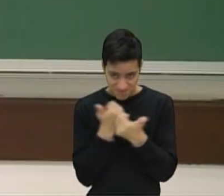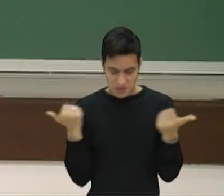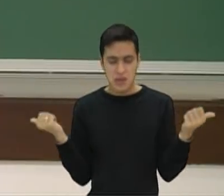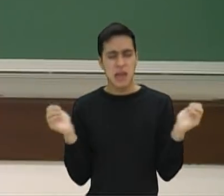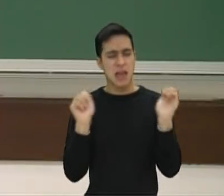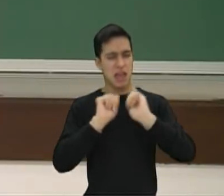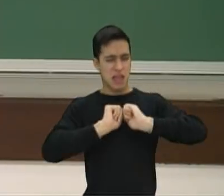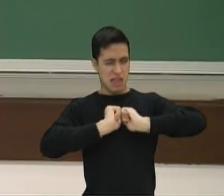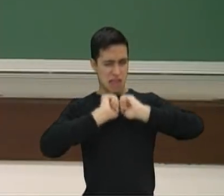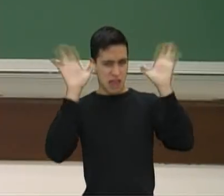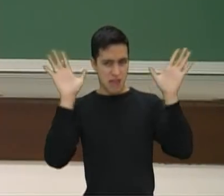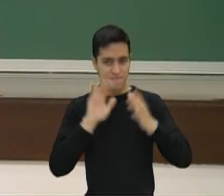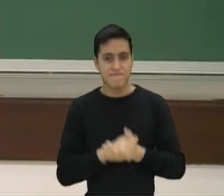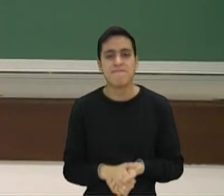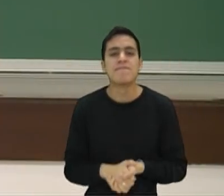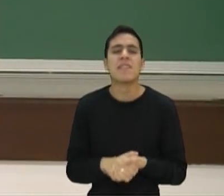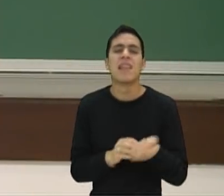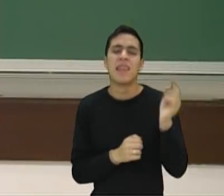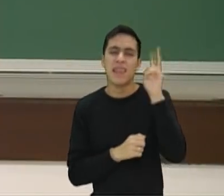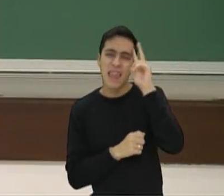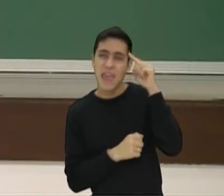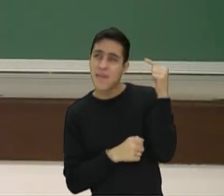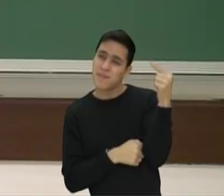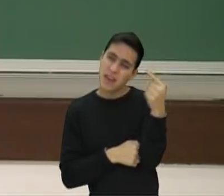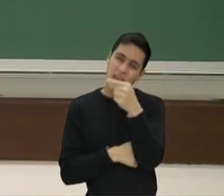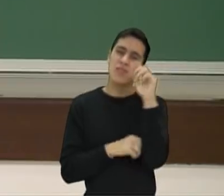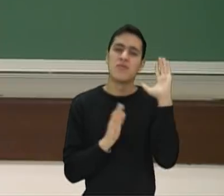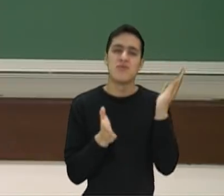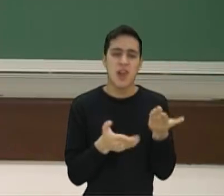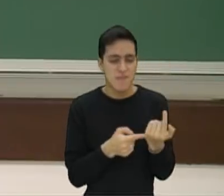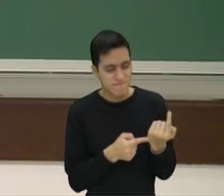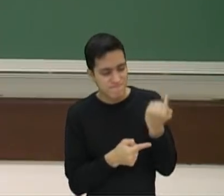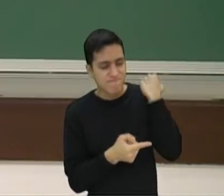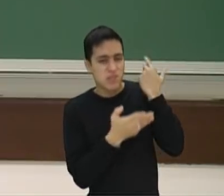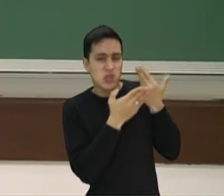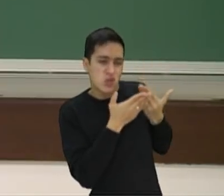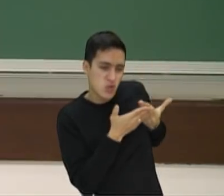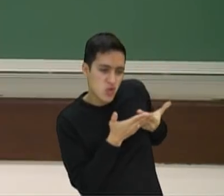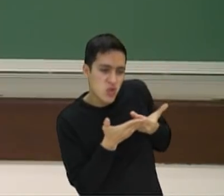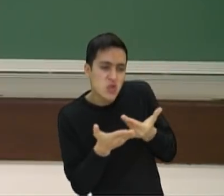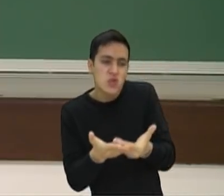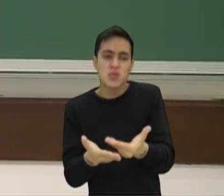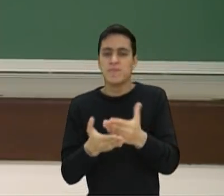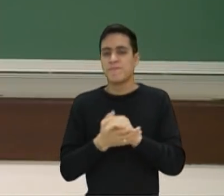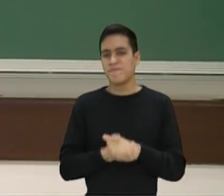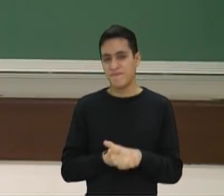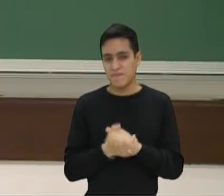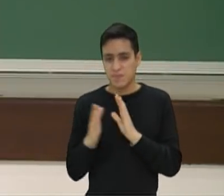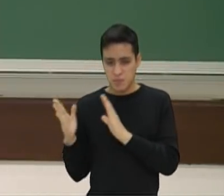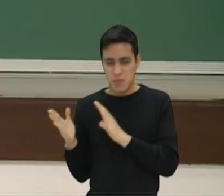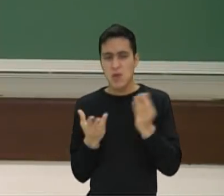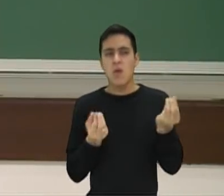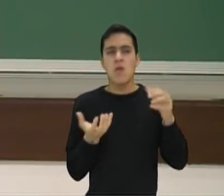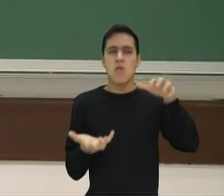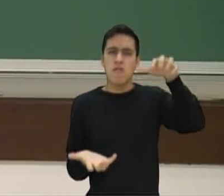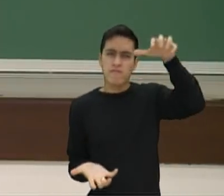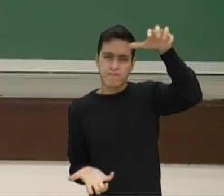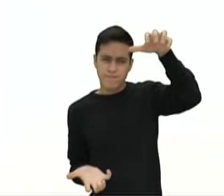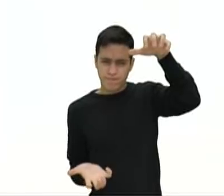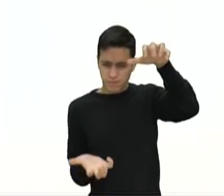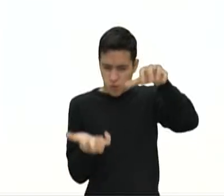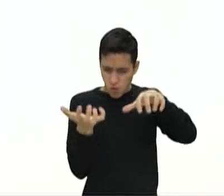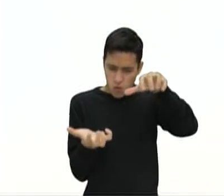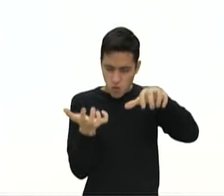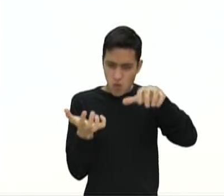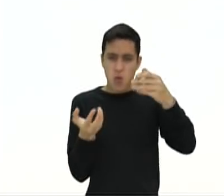imagem. Lembrem que nós já vimos isso também em aulas anteriores. Pressão atmosférica. É